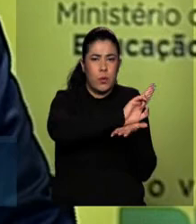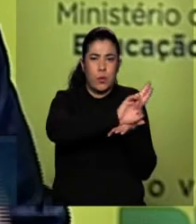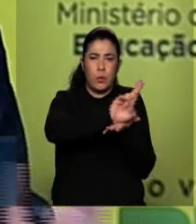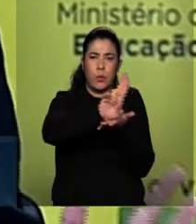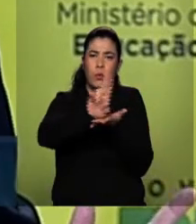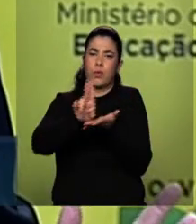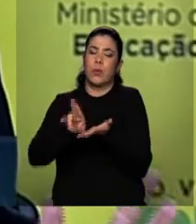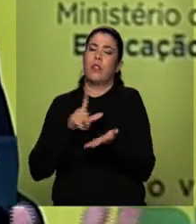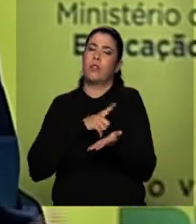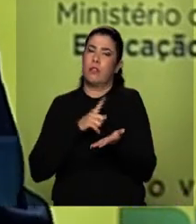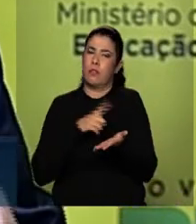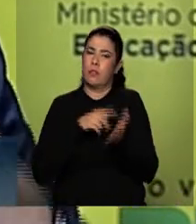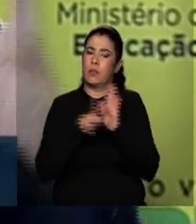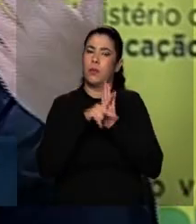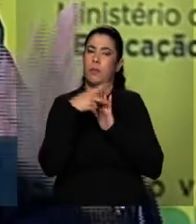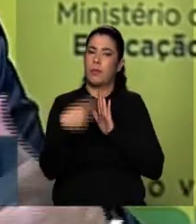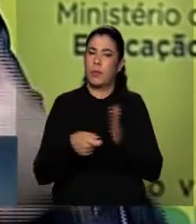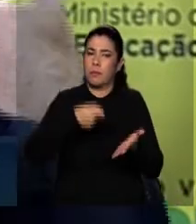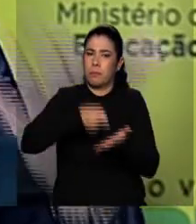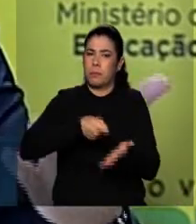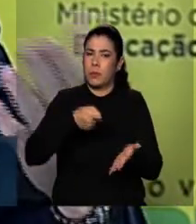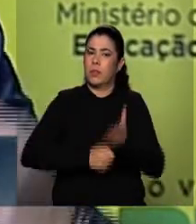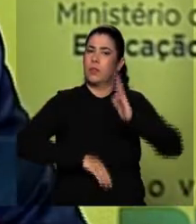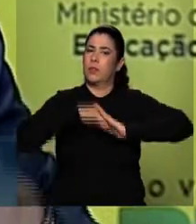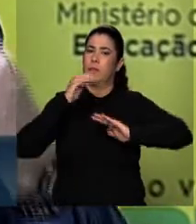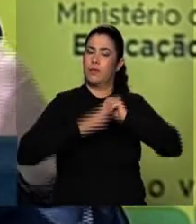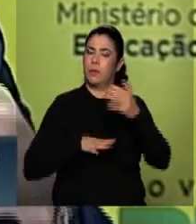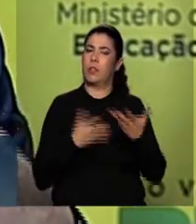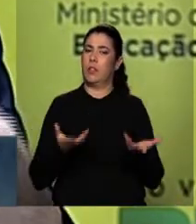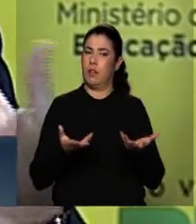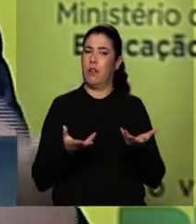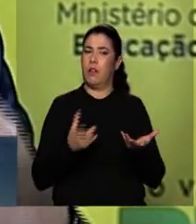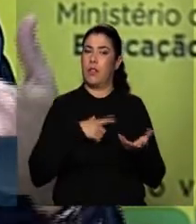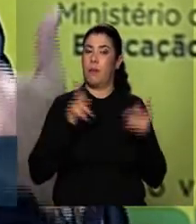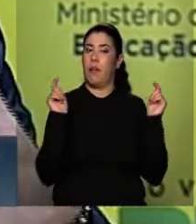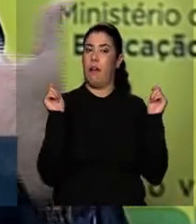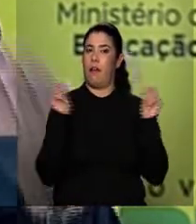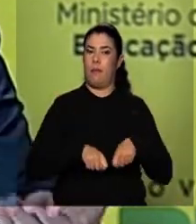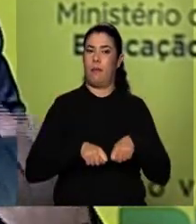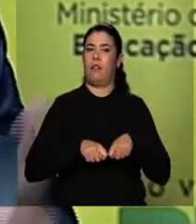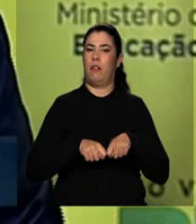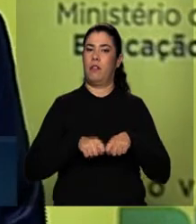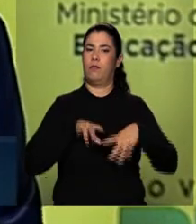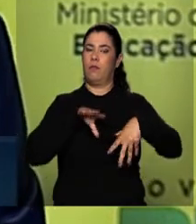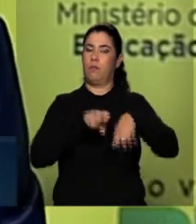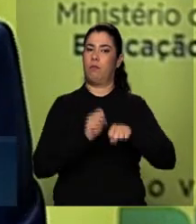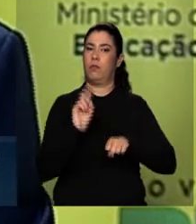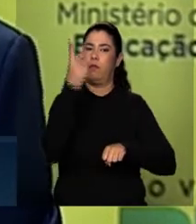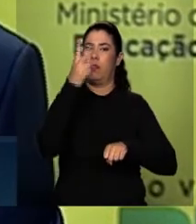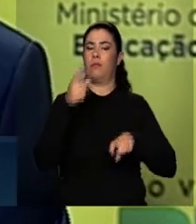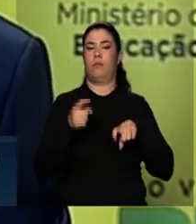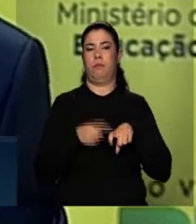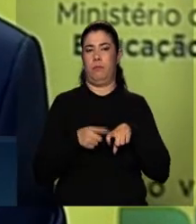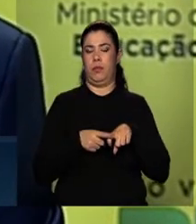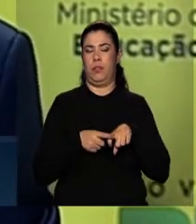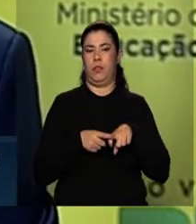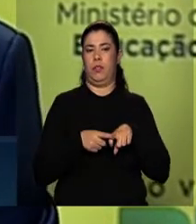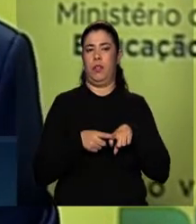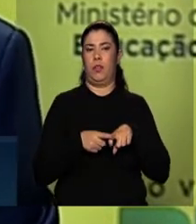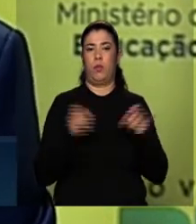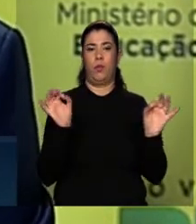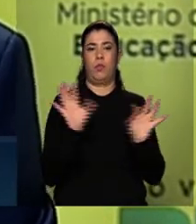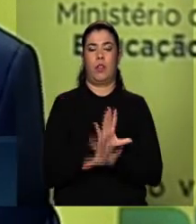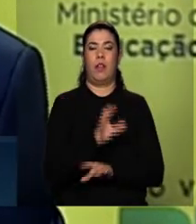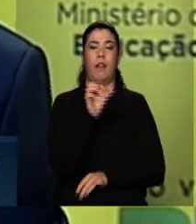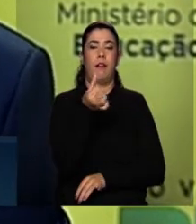essa diversificação das exigências profissionais, da habilidade que se requer do profissional médico, ao sair ao sexto ano